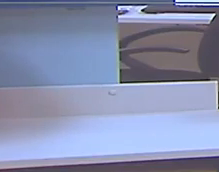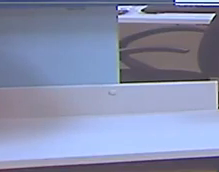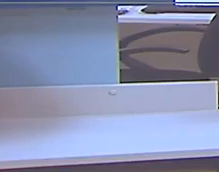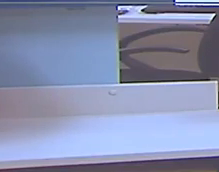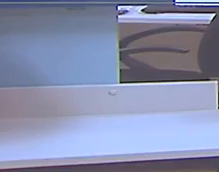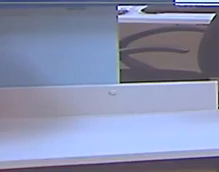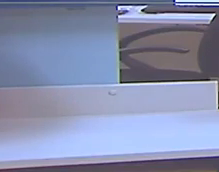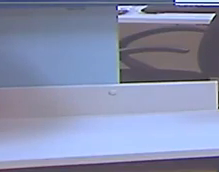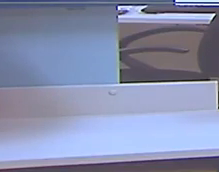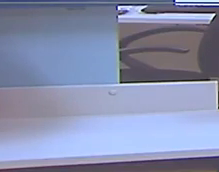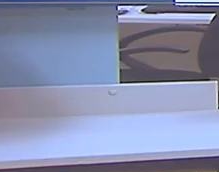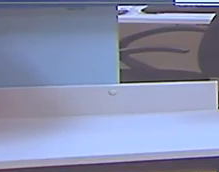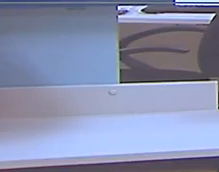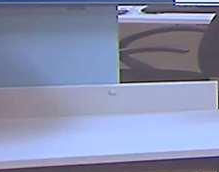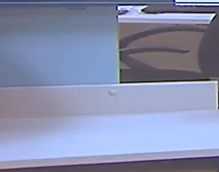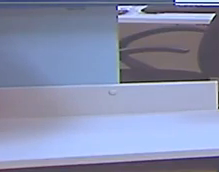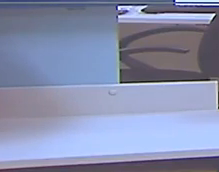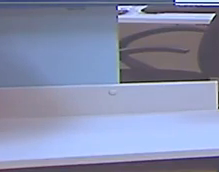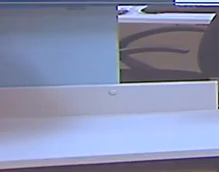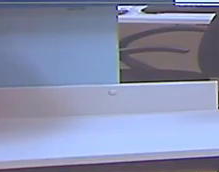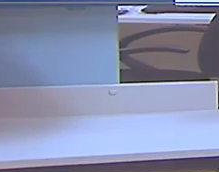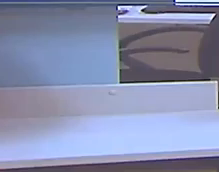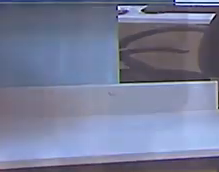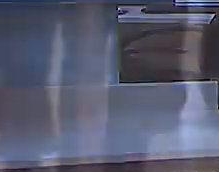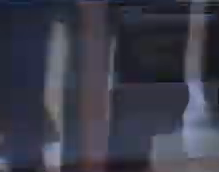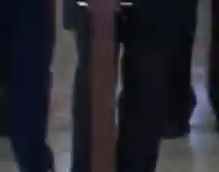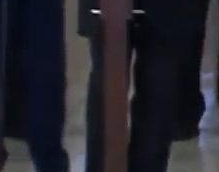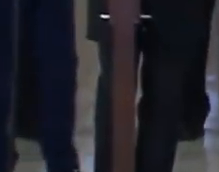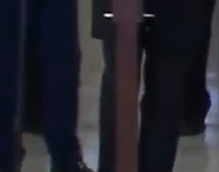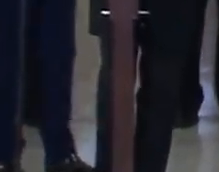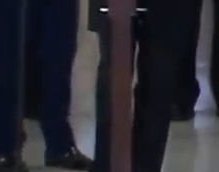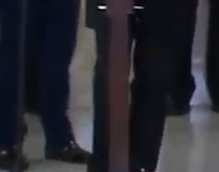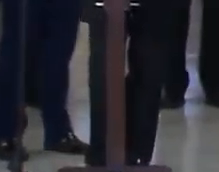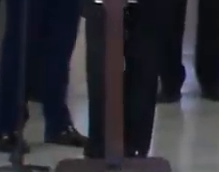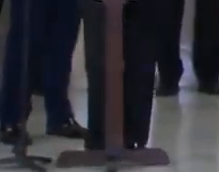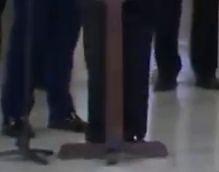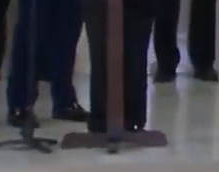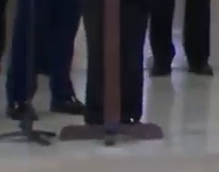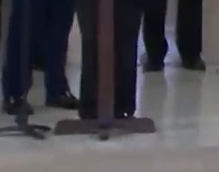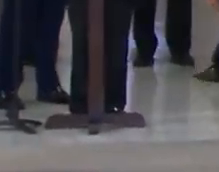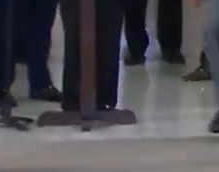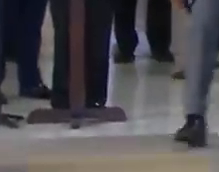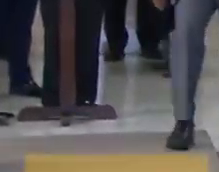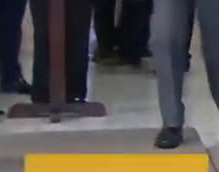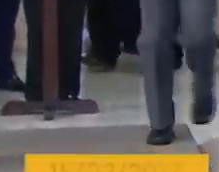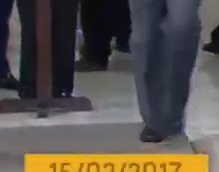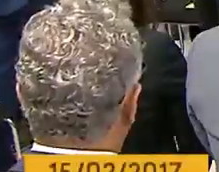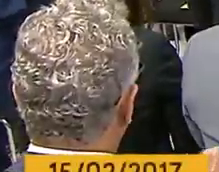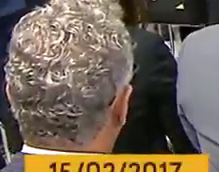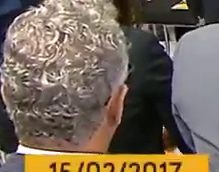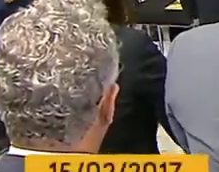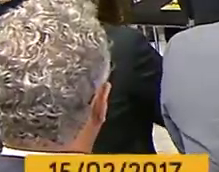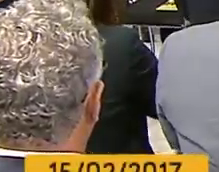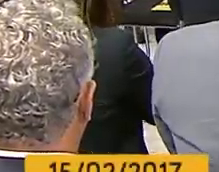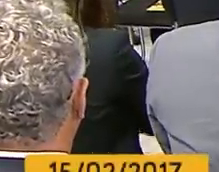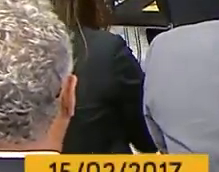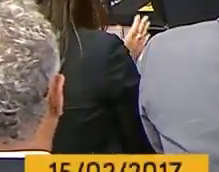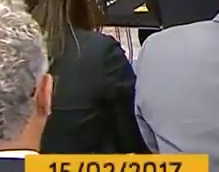governo para venda a criadores e agroindústrias de pequeno porte do Nordeste. Vamos acompanhar.